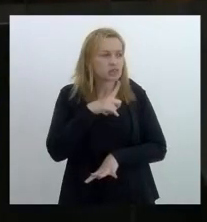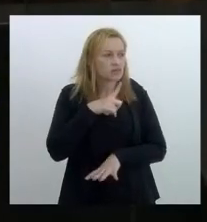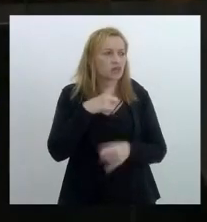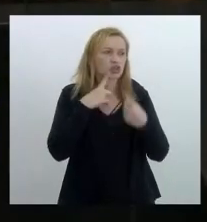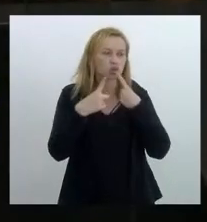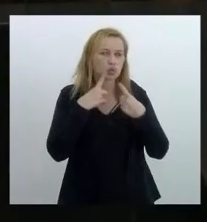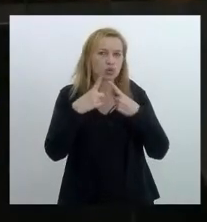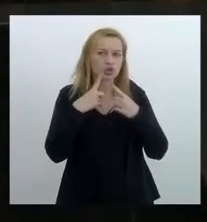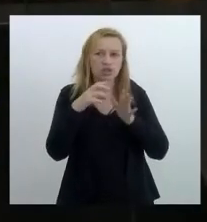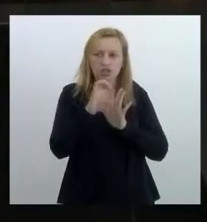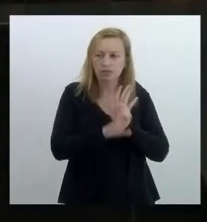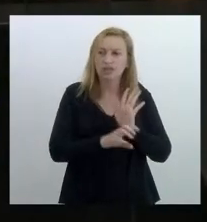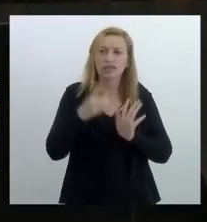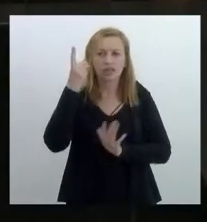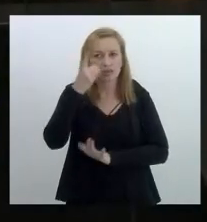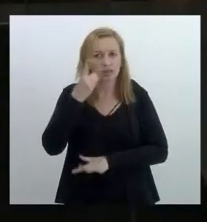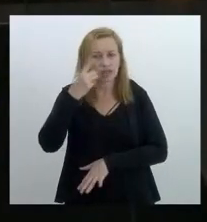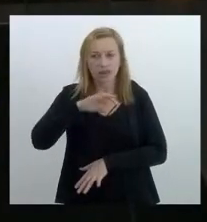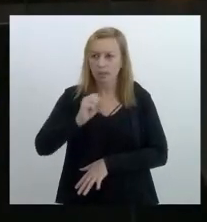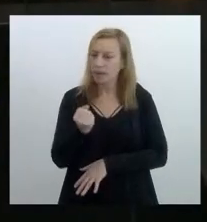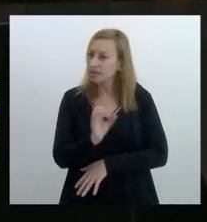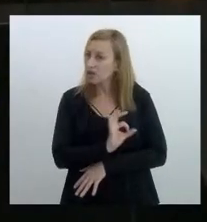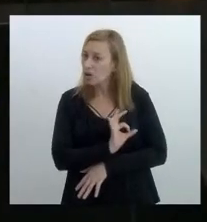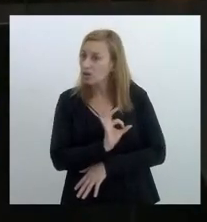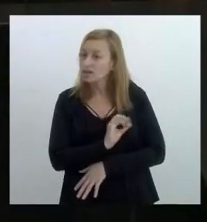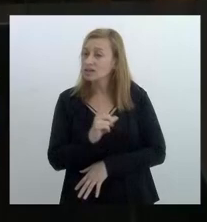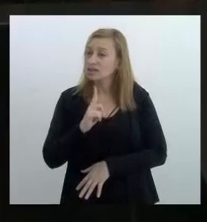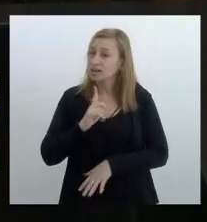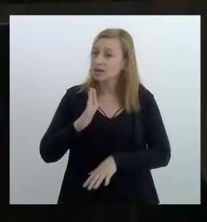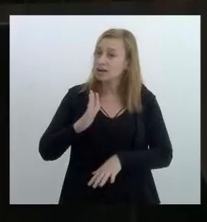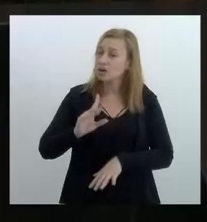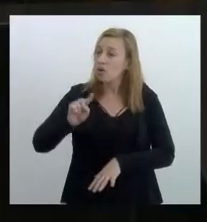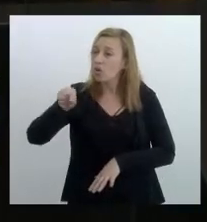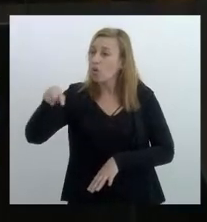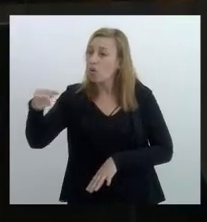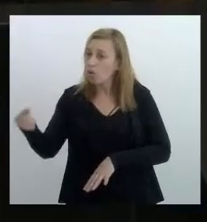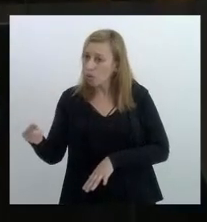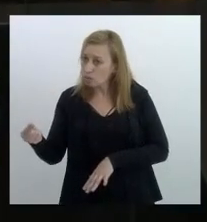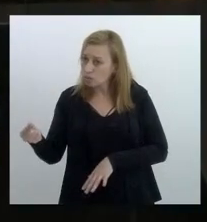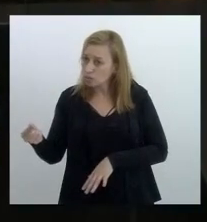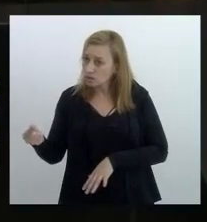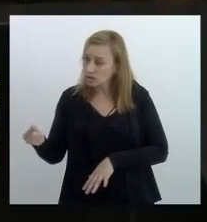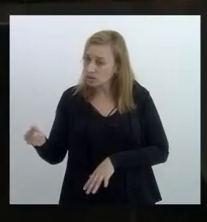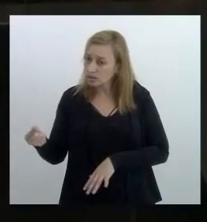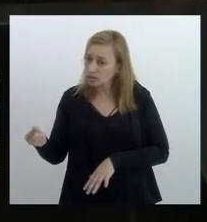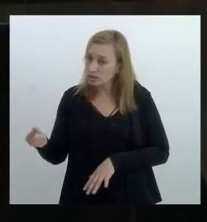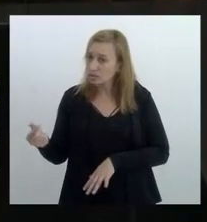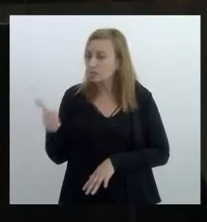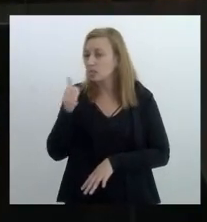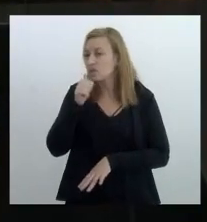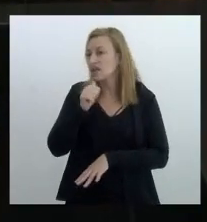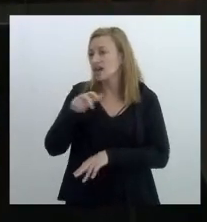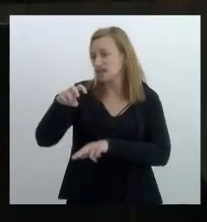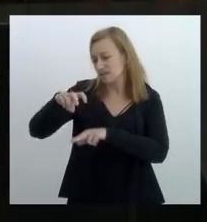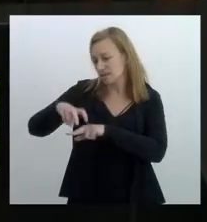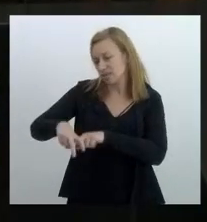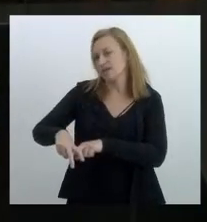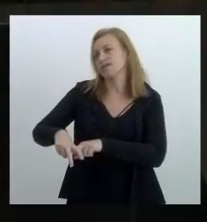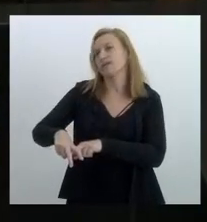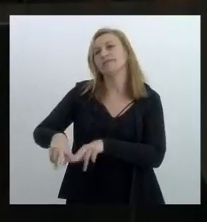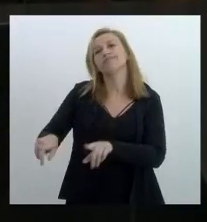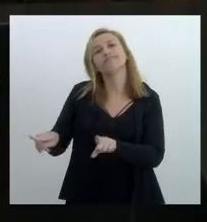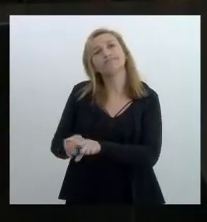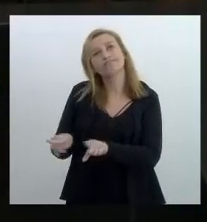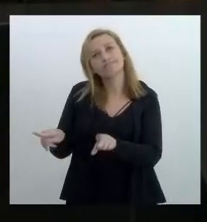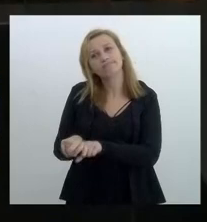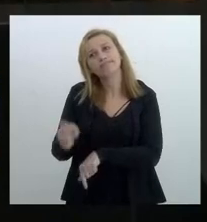discutindo as emendas, deputada Marta Rocha, colocar outros outras, melhor dizendo,